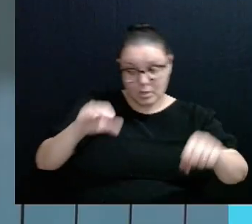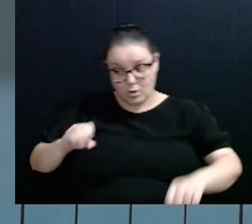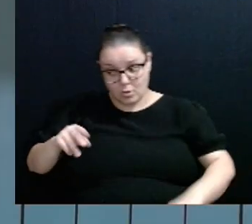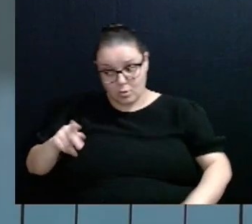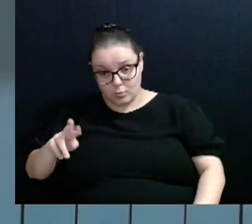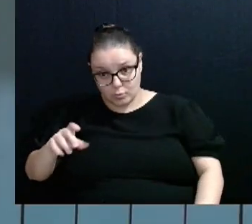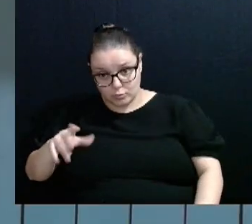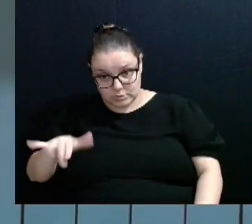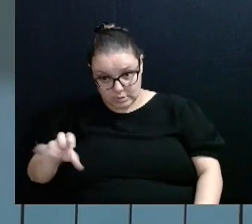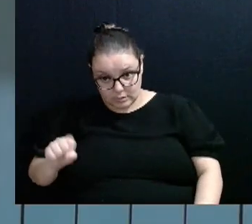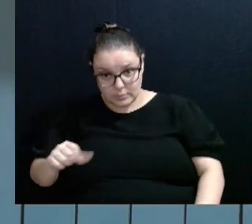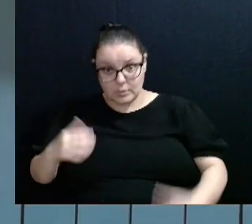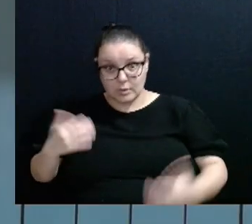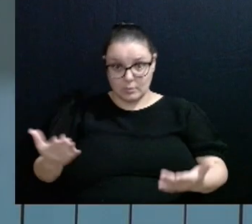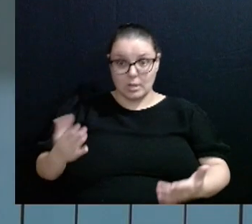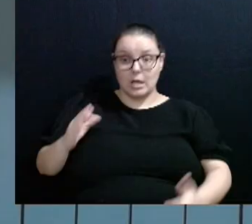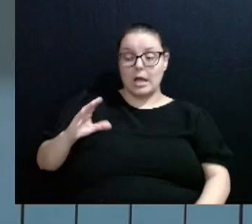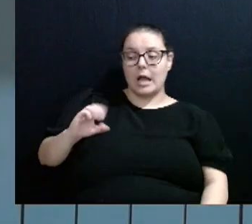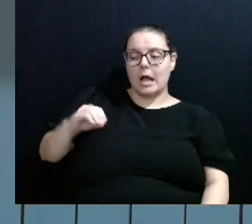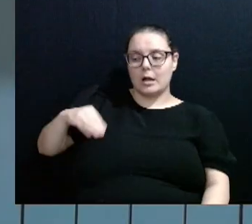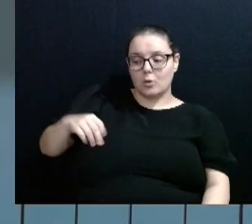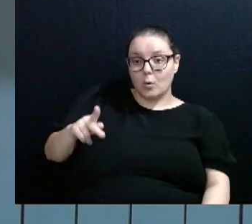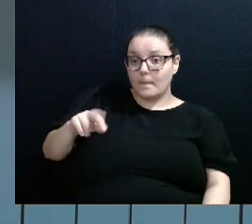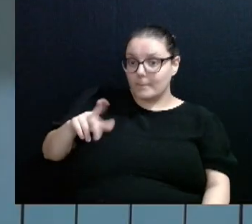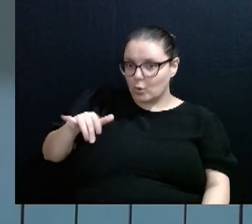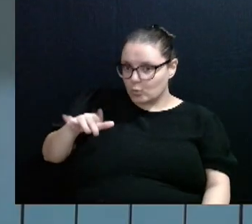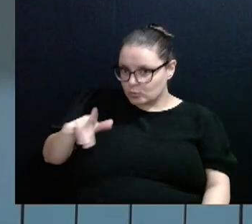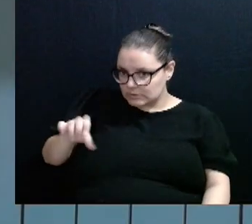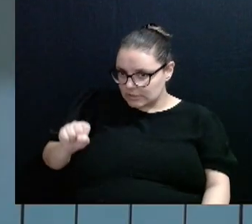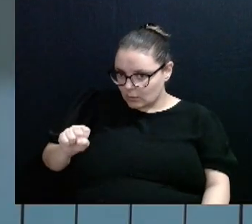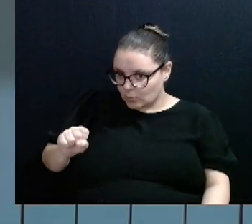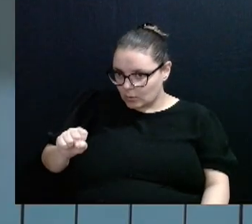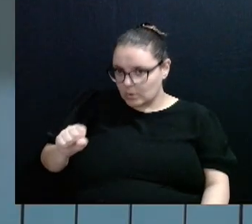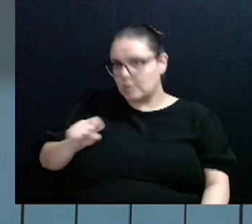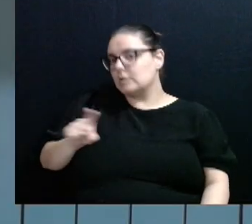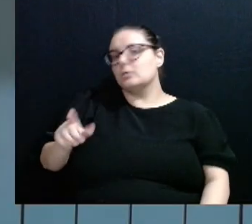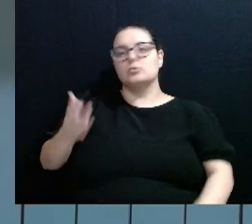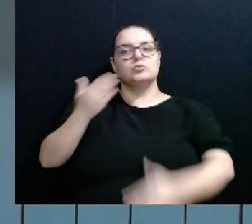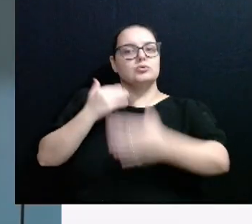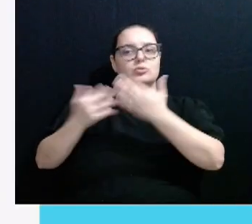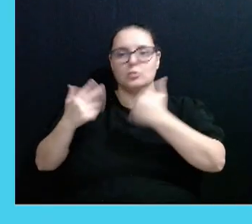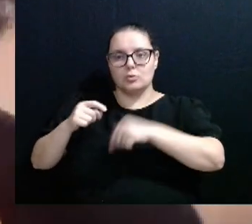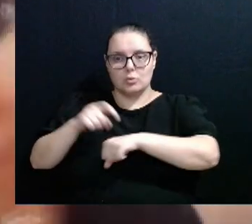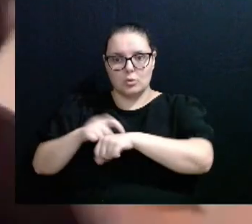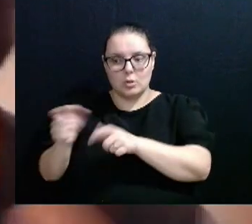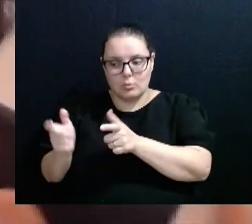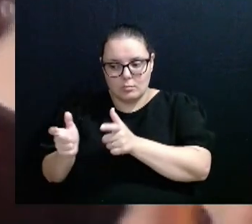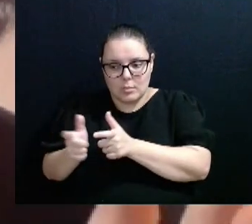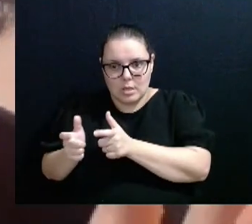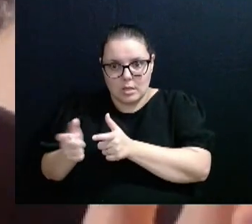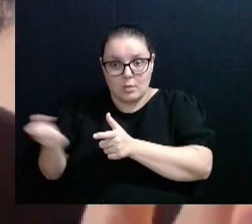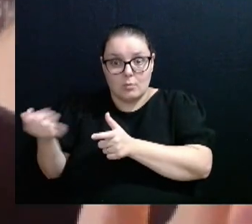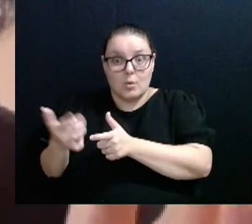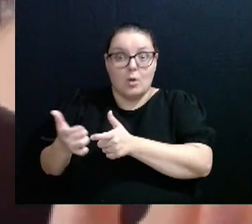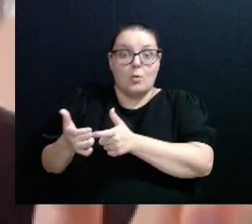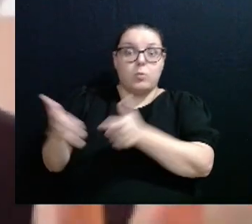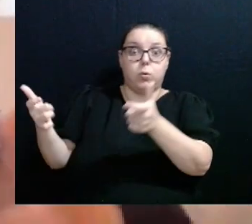A compulsão, você não somente come em um tempo curto uma quantidade muito